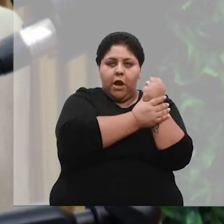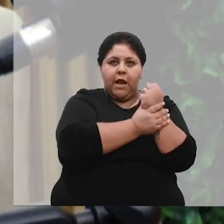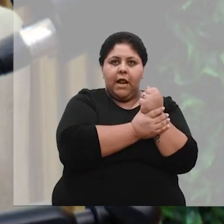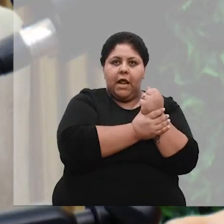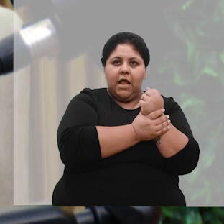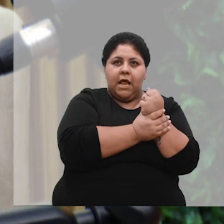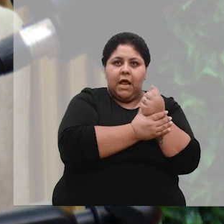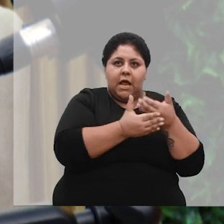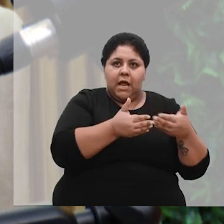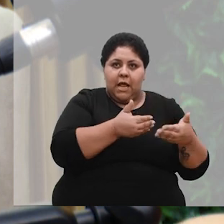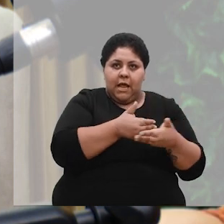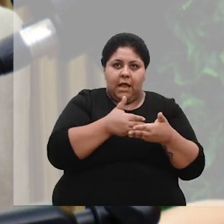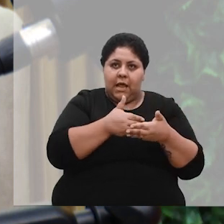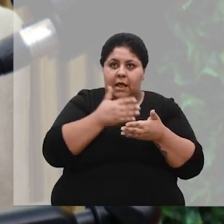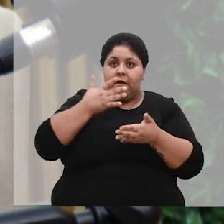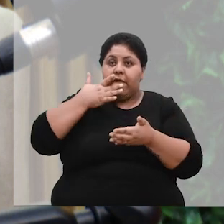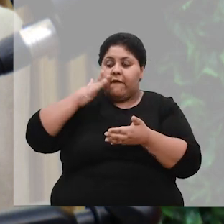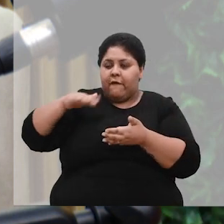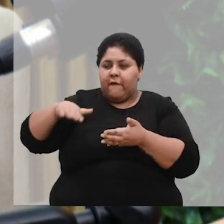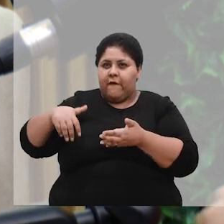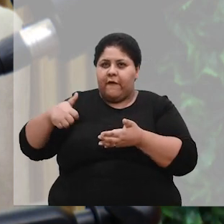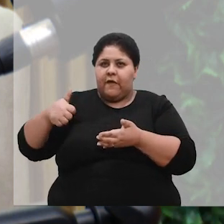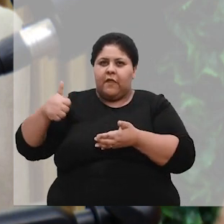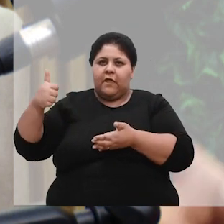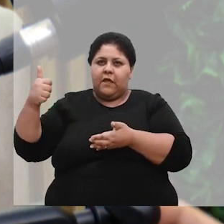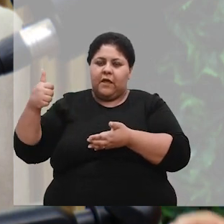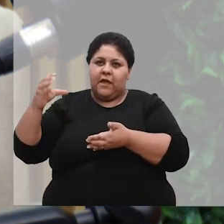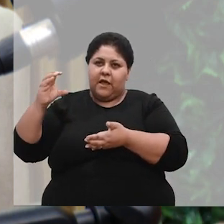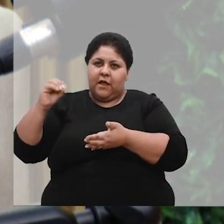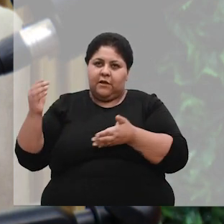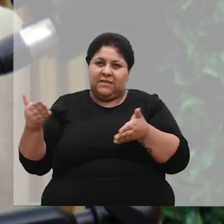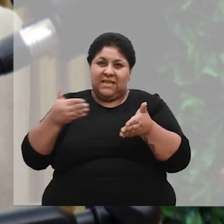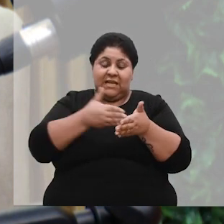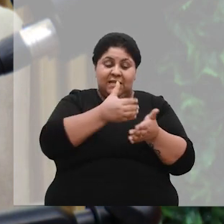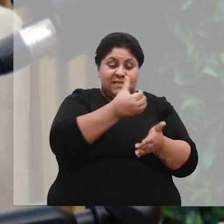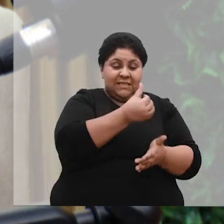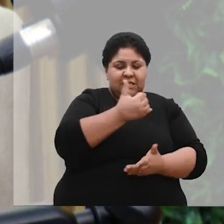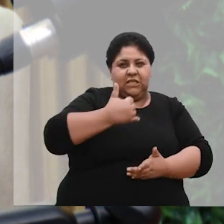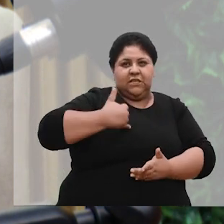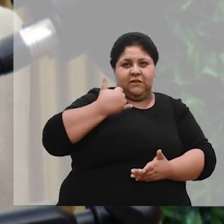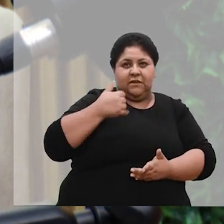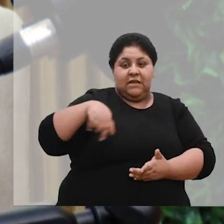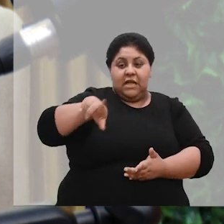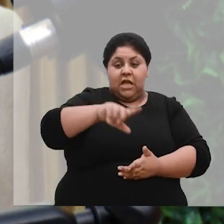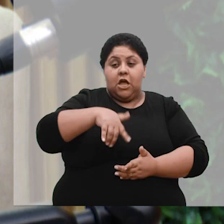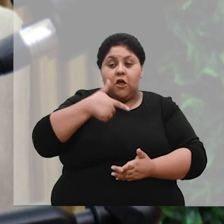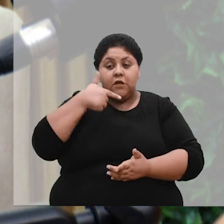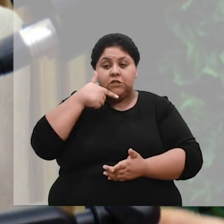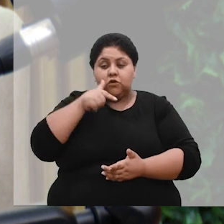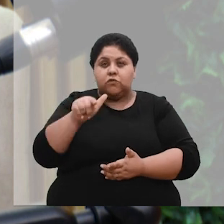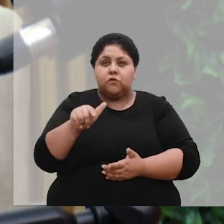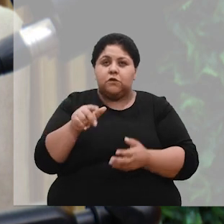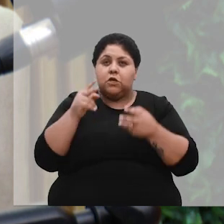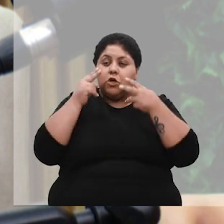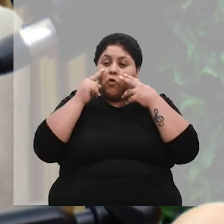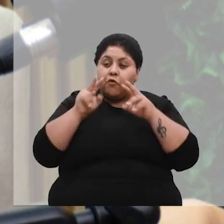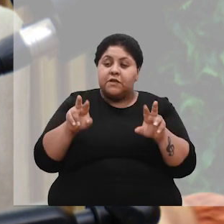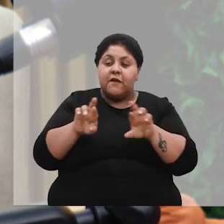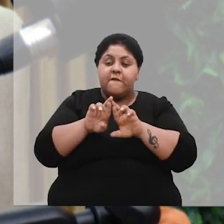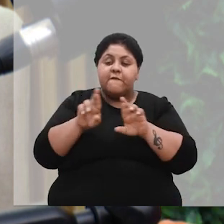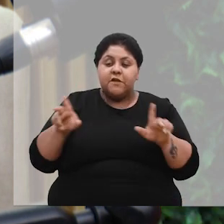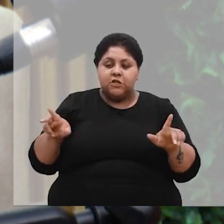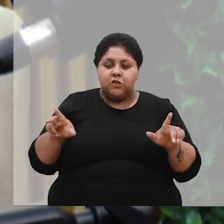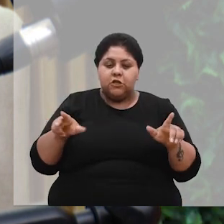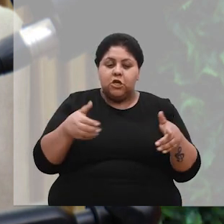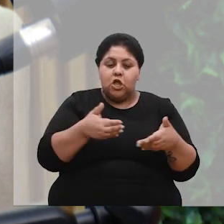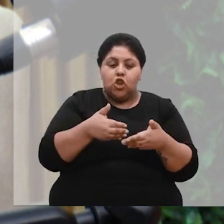esse bebê. E na fase de criança ali, da primeira infância, de 0 a 6 anos, a gente consegue